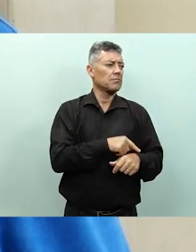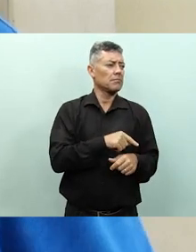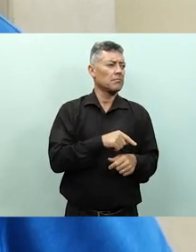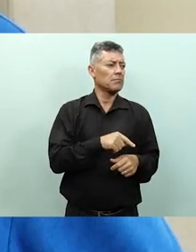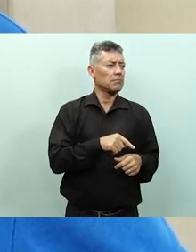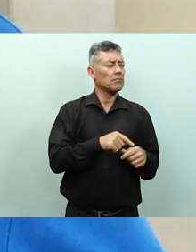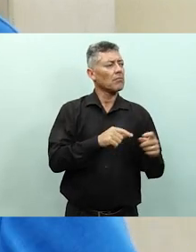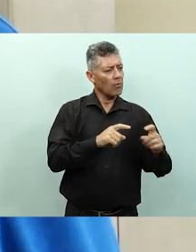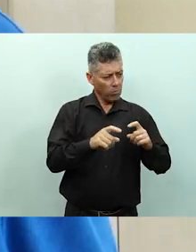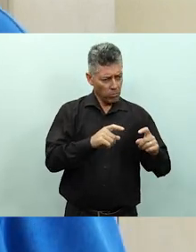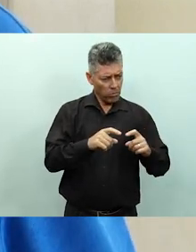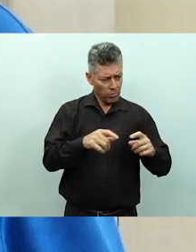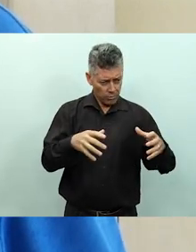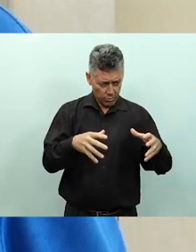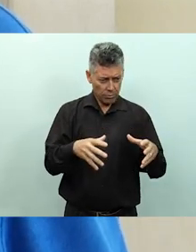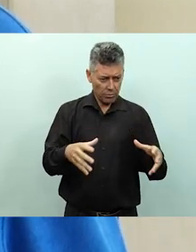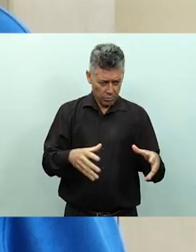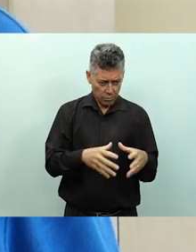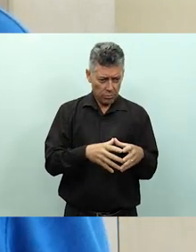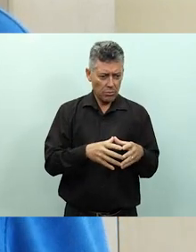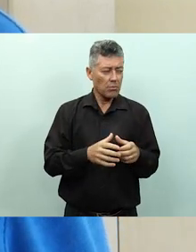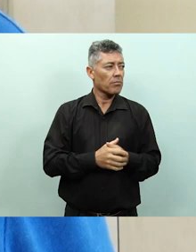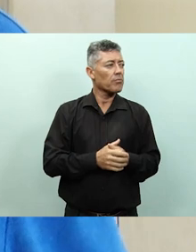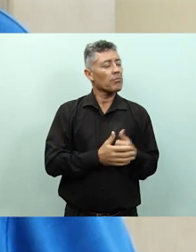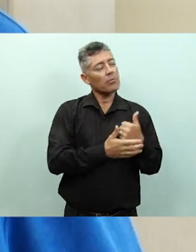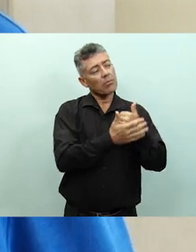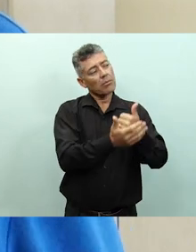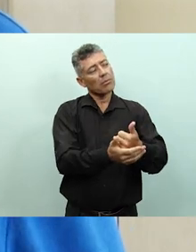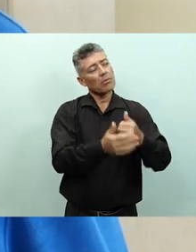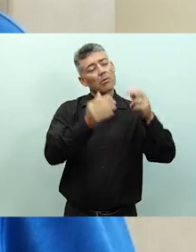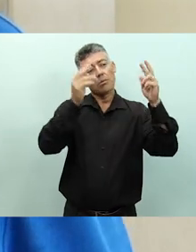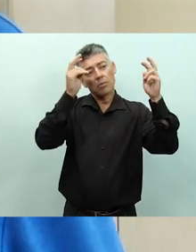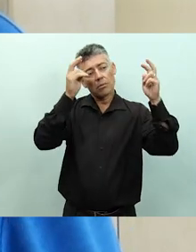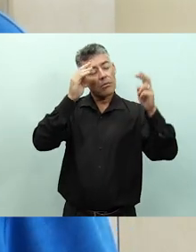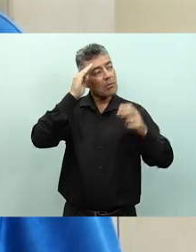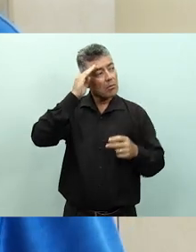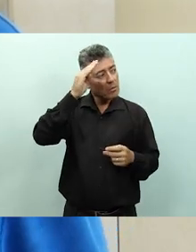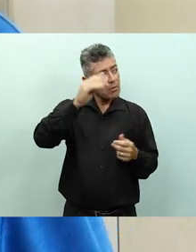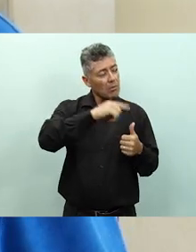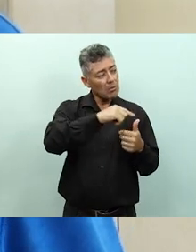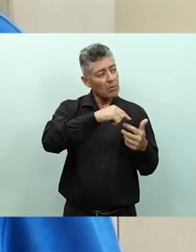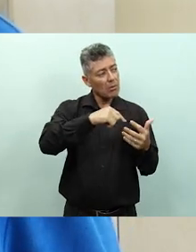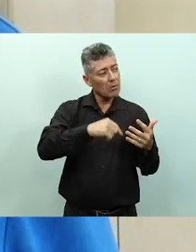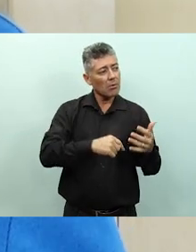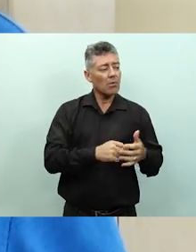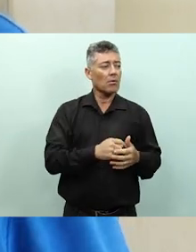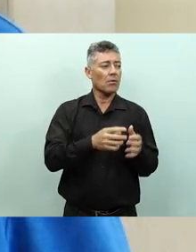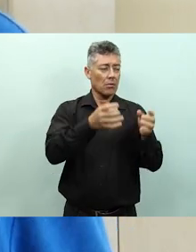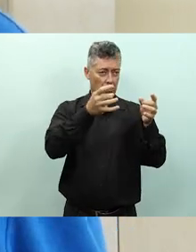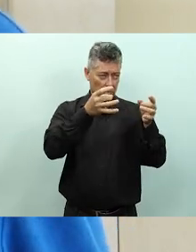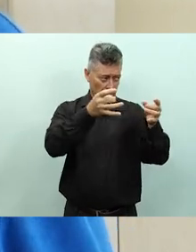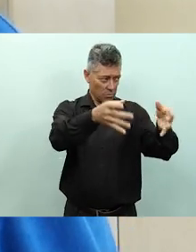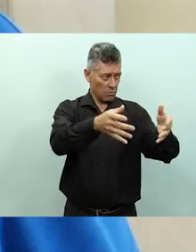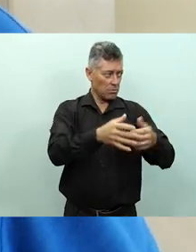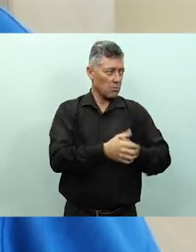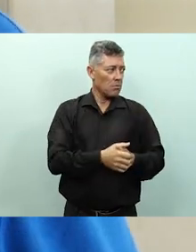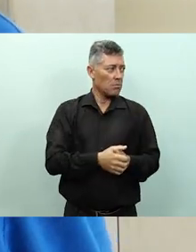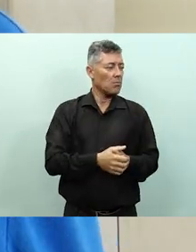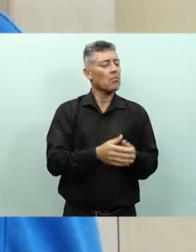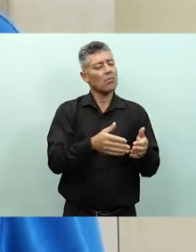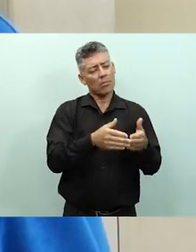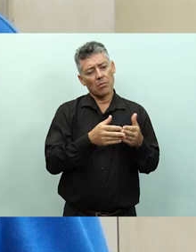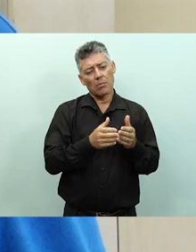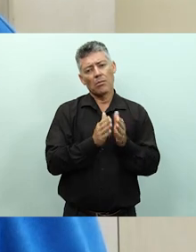quinta-feira, reunia os secretários, e eles levavam as pautas prioritárias de cada bairro, e ela ia executar a pedido